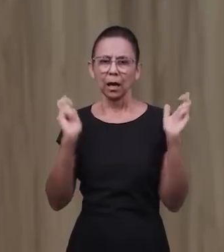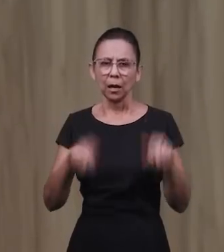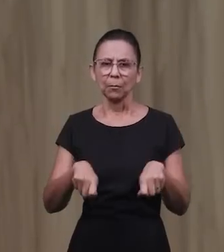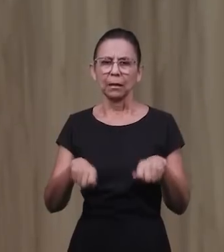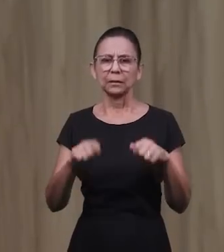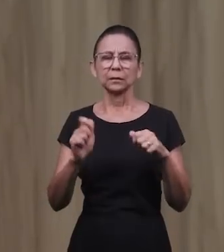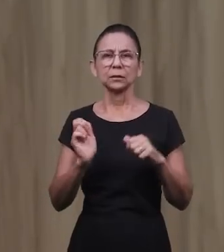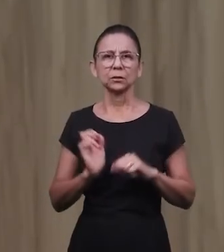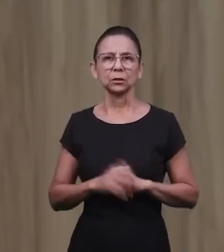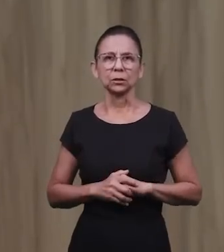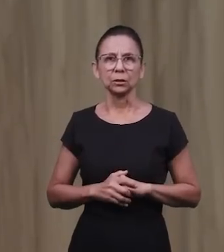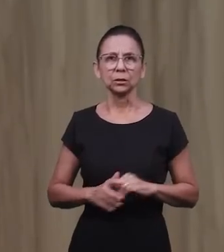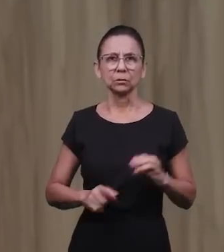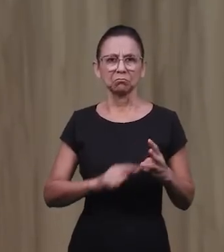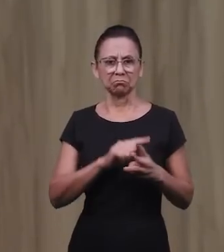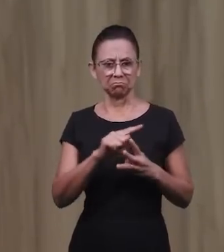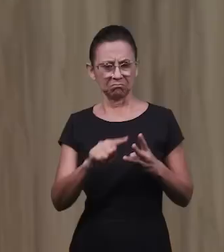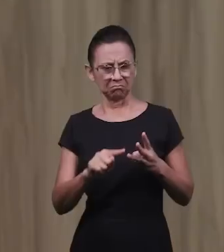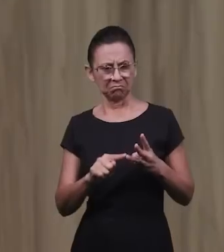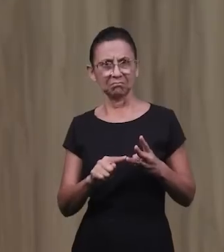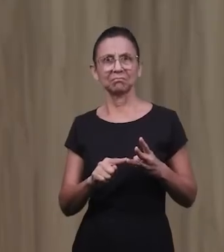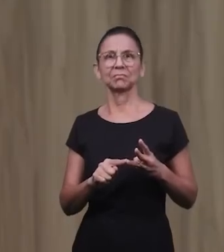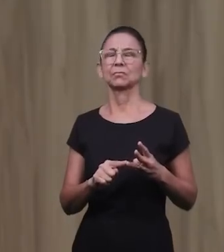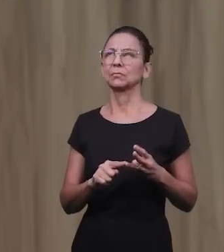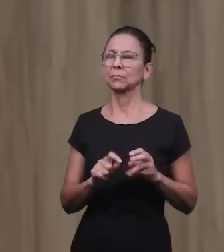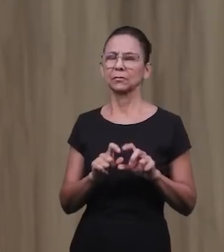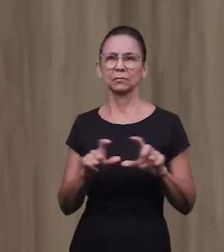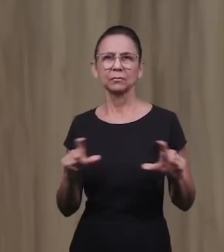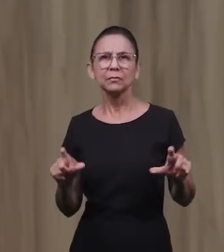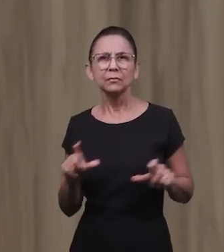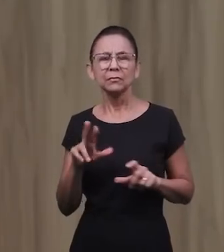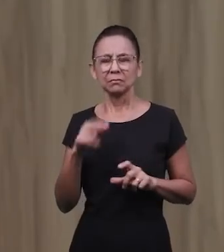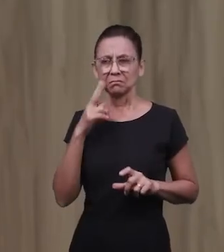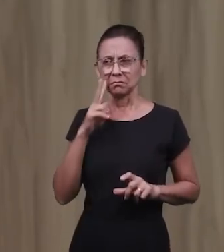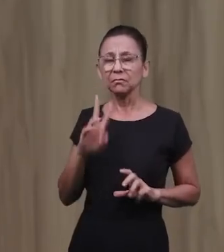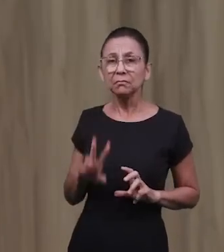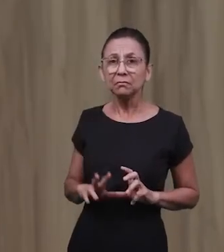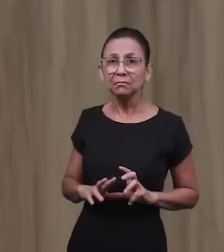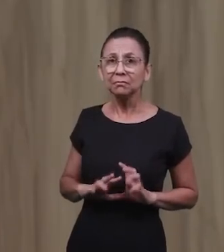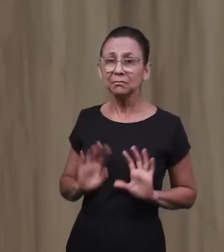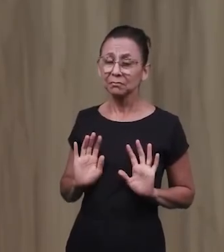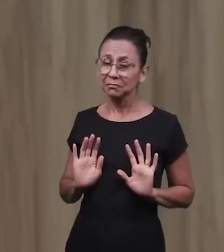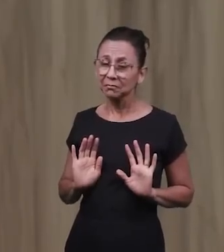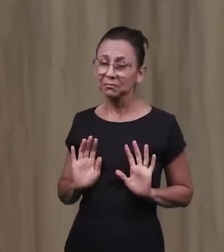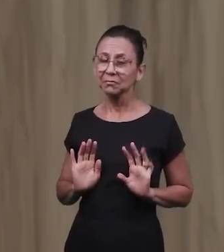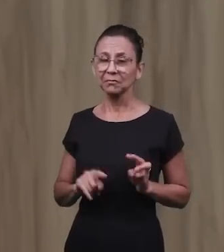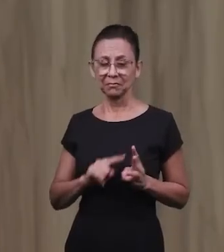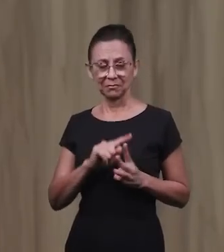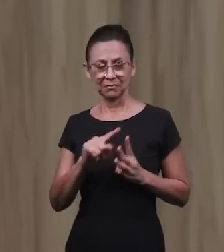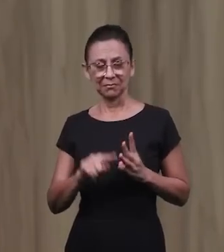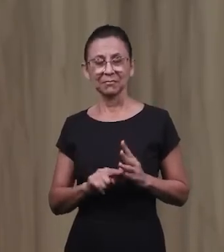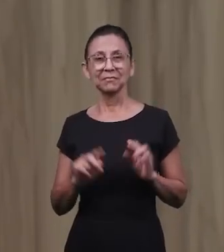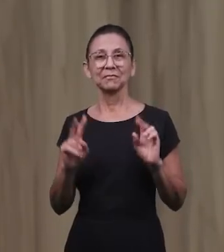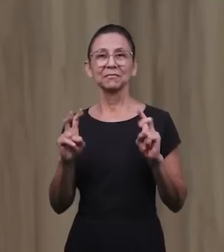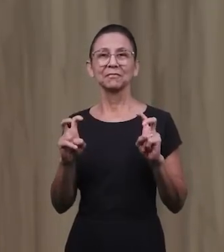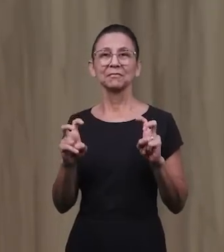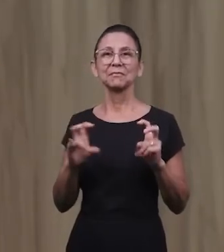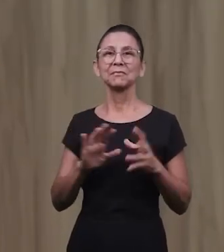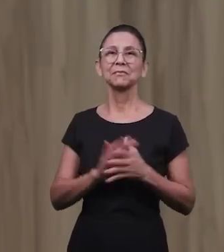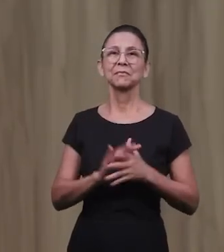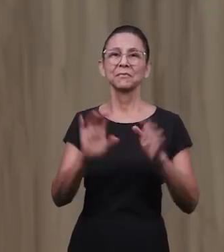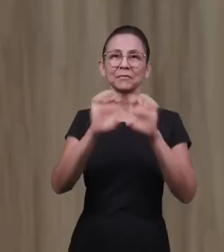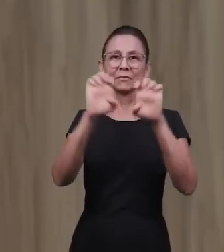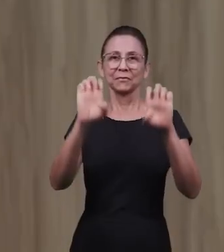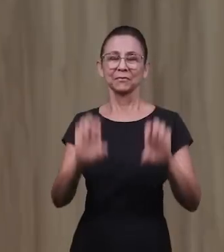acessibilidade e capacitismo. 3 expressões aí que talvez você não esteja acostumado com elas. Da união desses 3